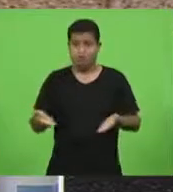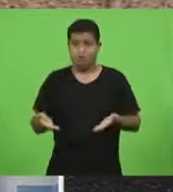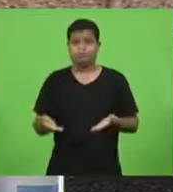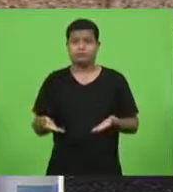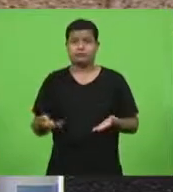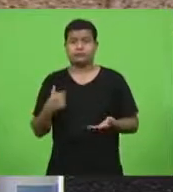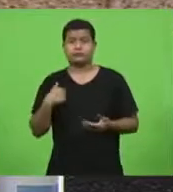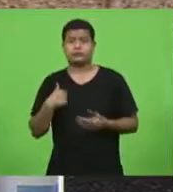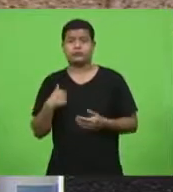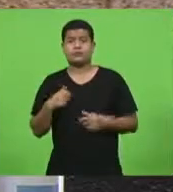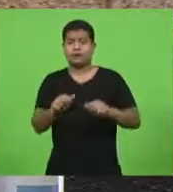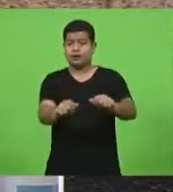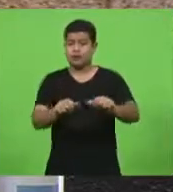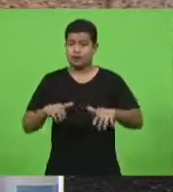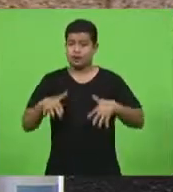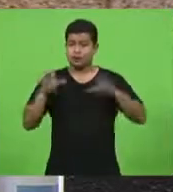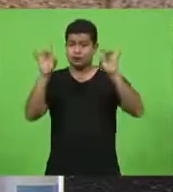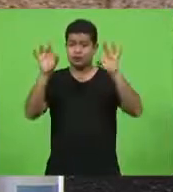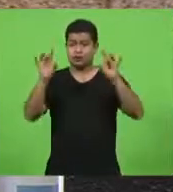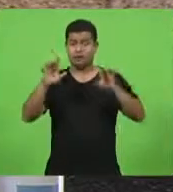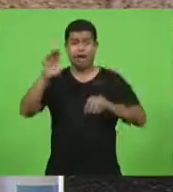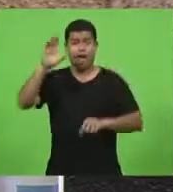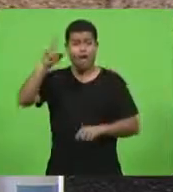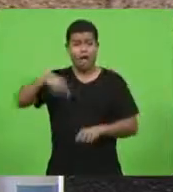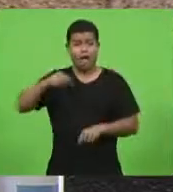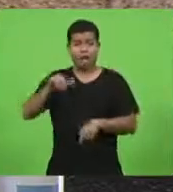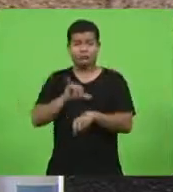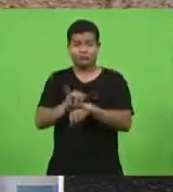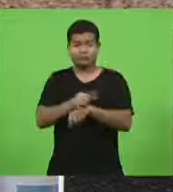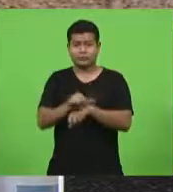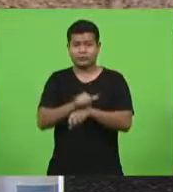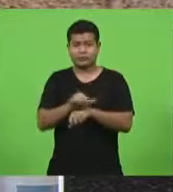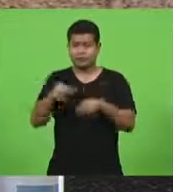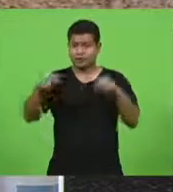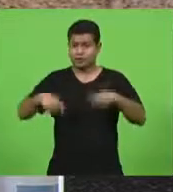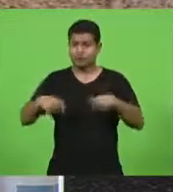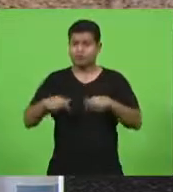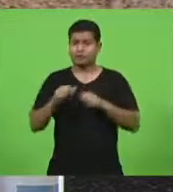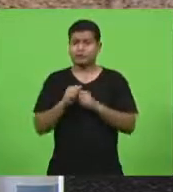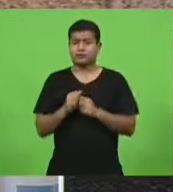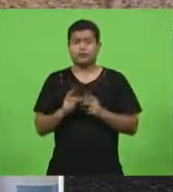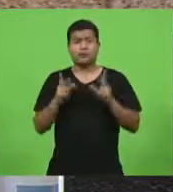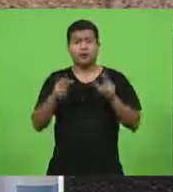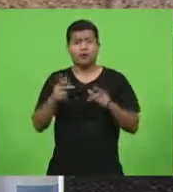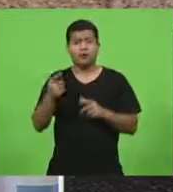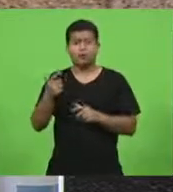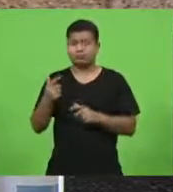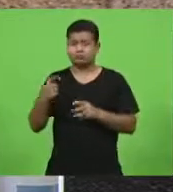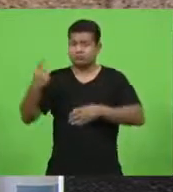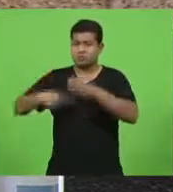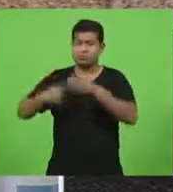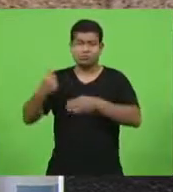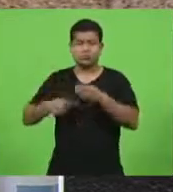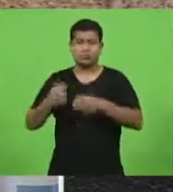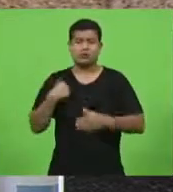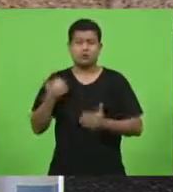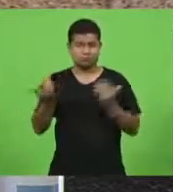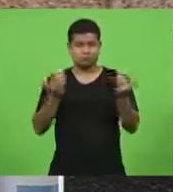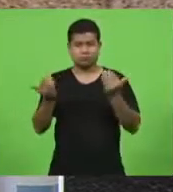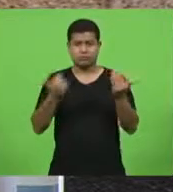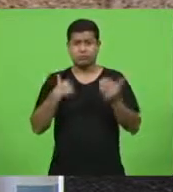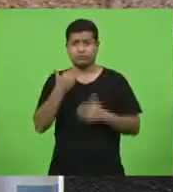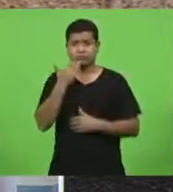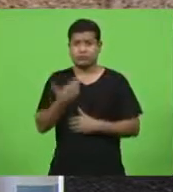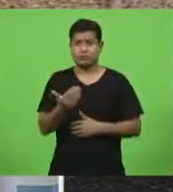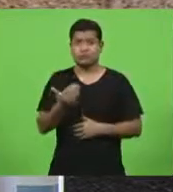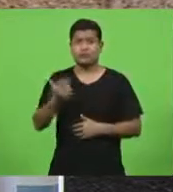a sessão especial ela é uma ferramenta assim, muito útil, tão útil quanto qualquer comissão. E eu vou até pedir,